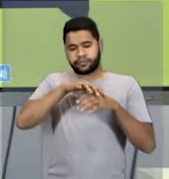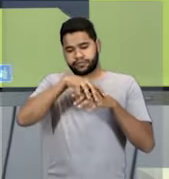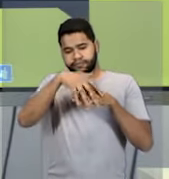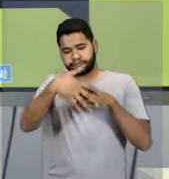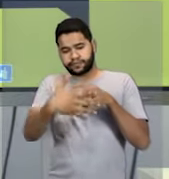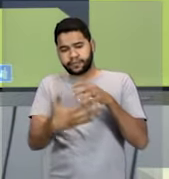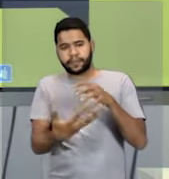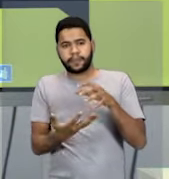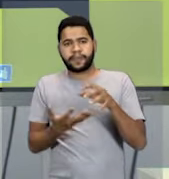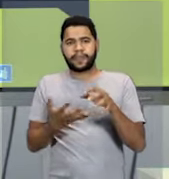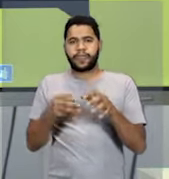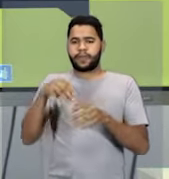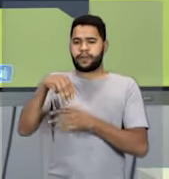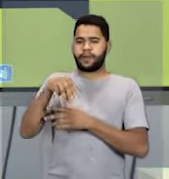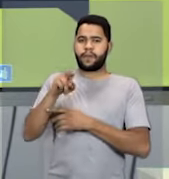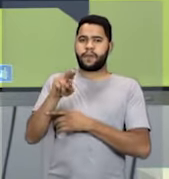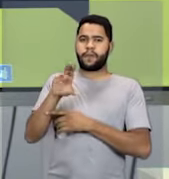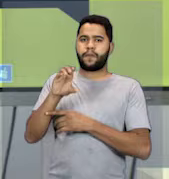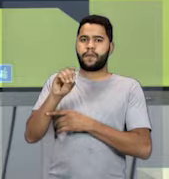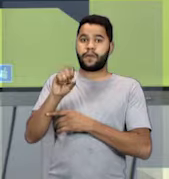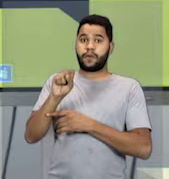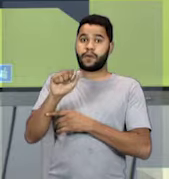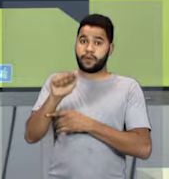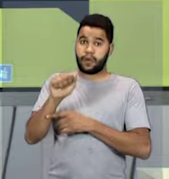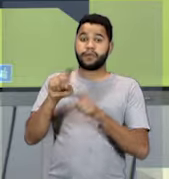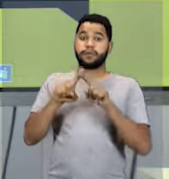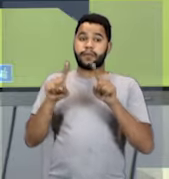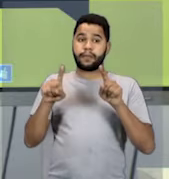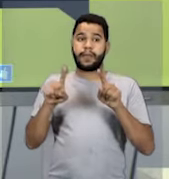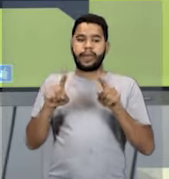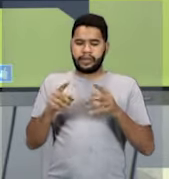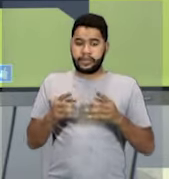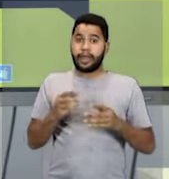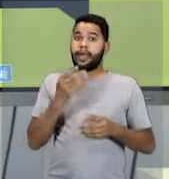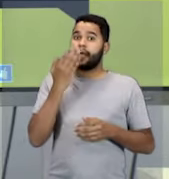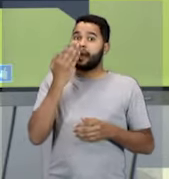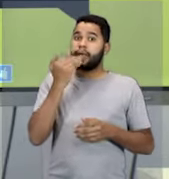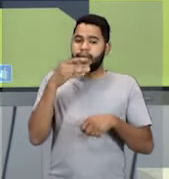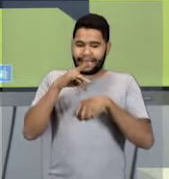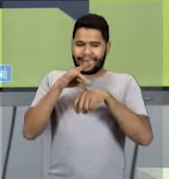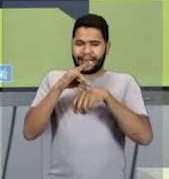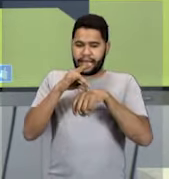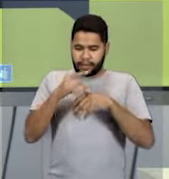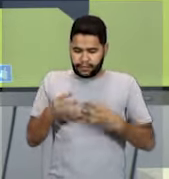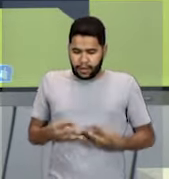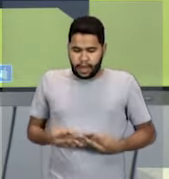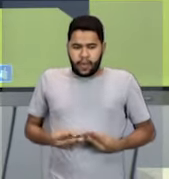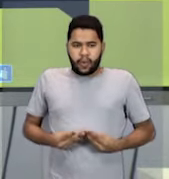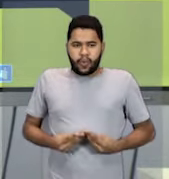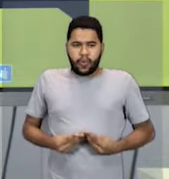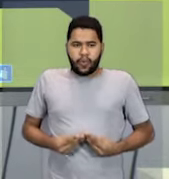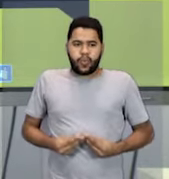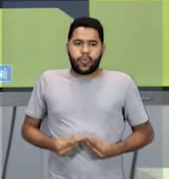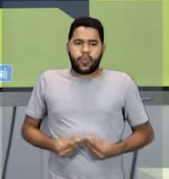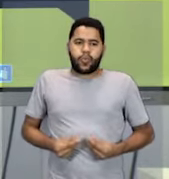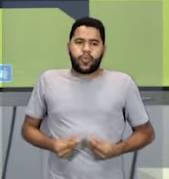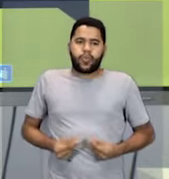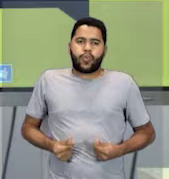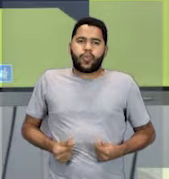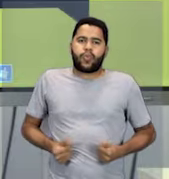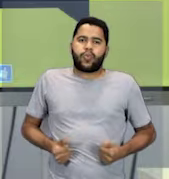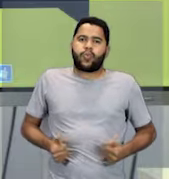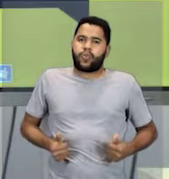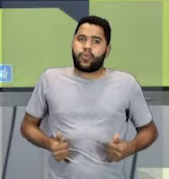uma mucosa, mas ele digere a carne que você come, por exemplo. Né? O suco gástrico, ele